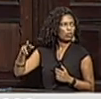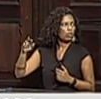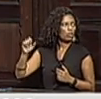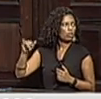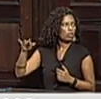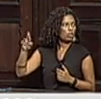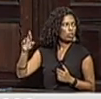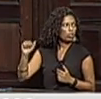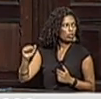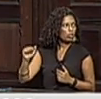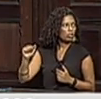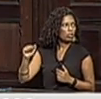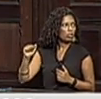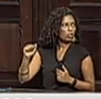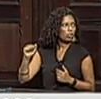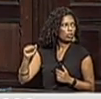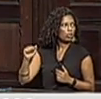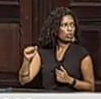Presente e vai votar ao vivo.